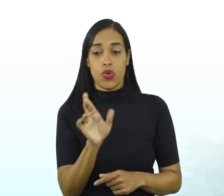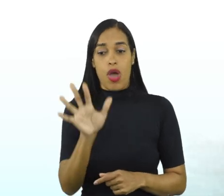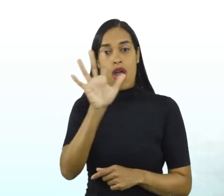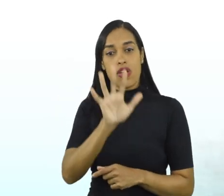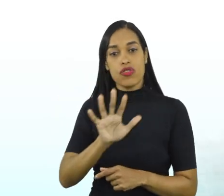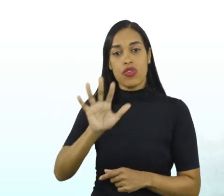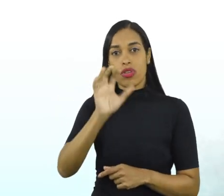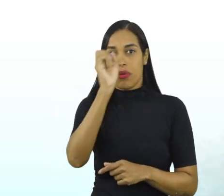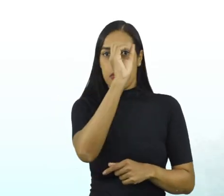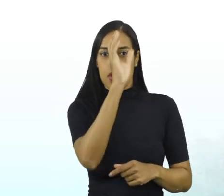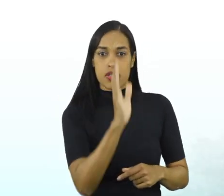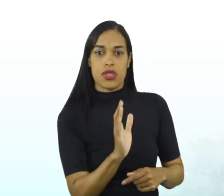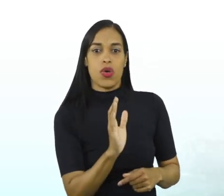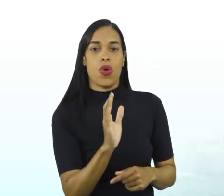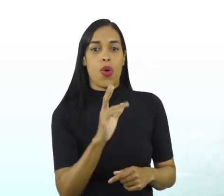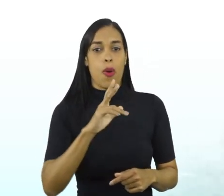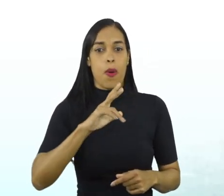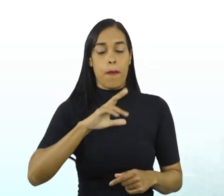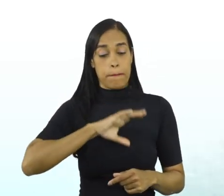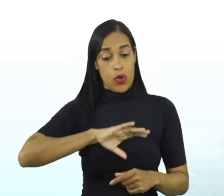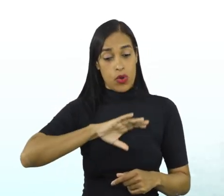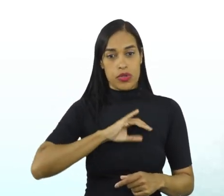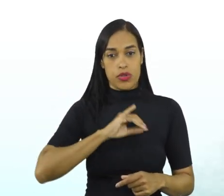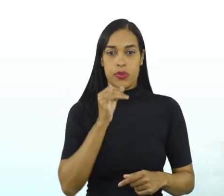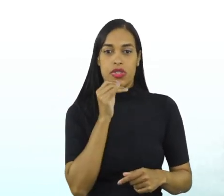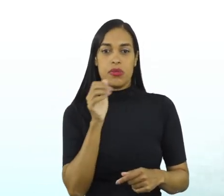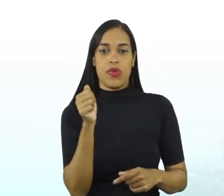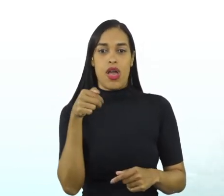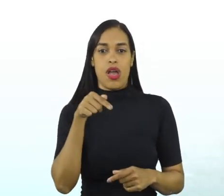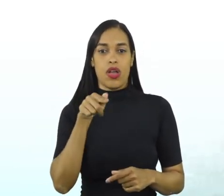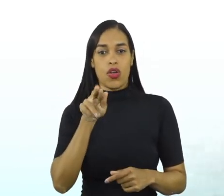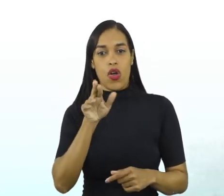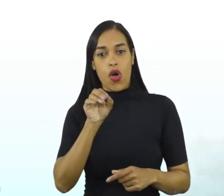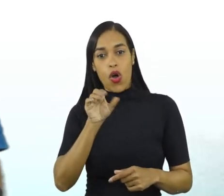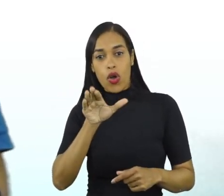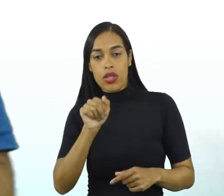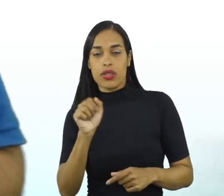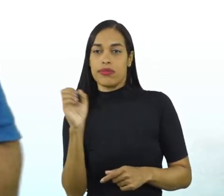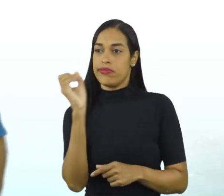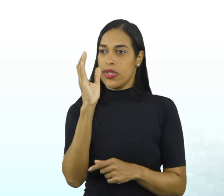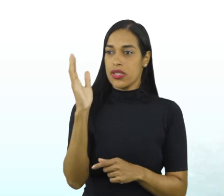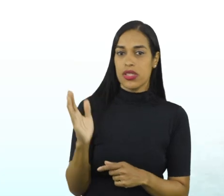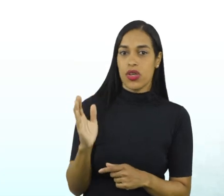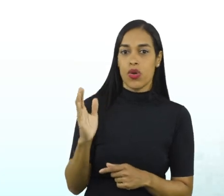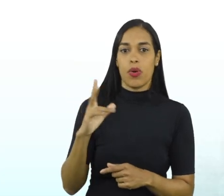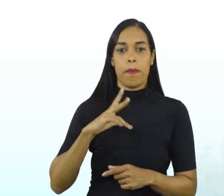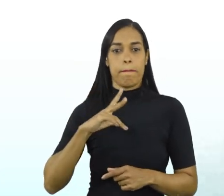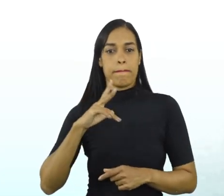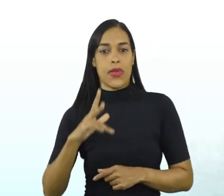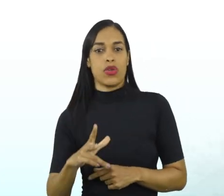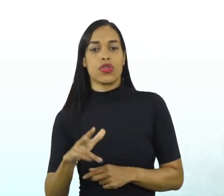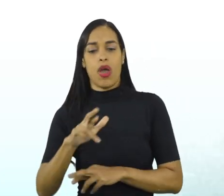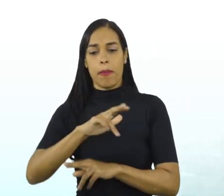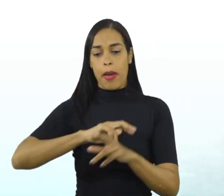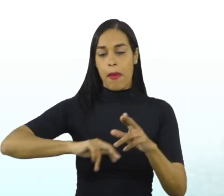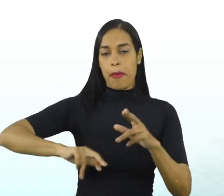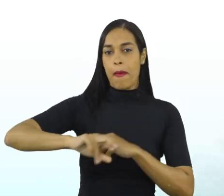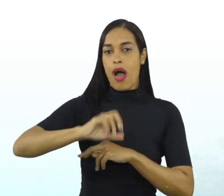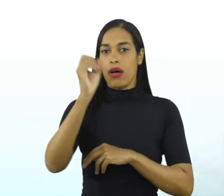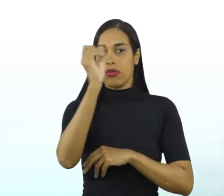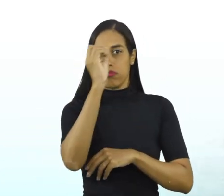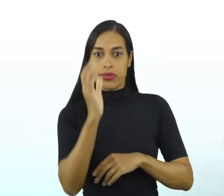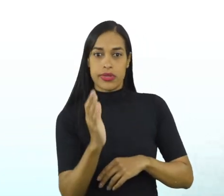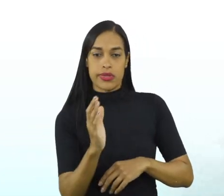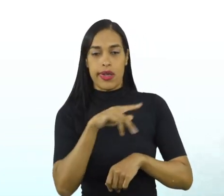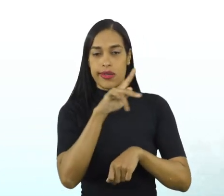do regionalismo no Brasil. Não. Então o português falado em Angola, o português no Brasil, o português de Portugal e dos demais países